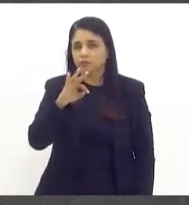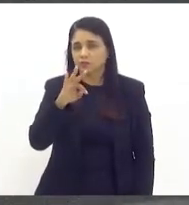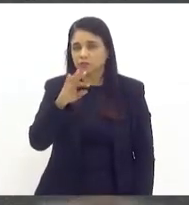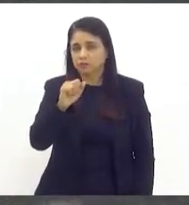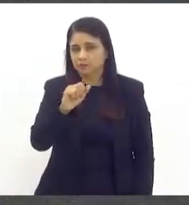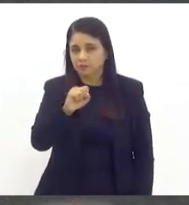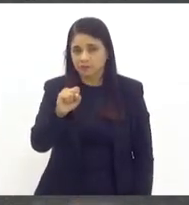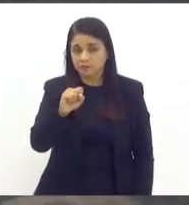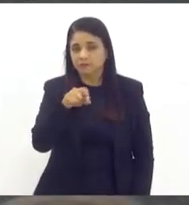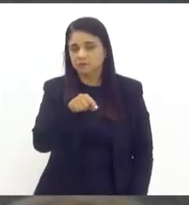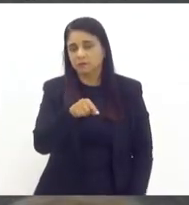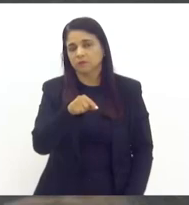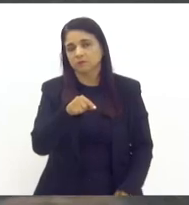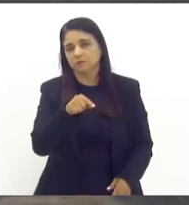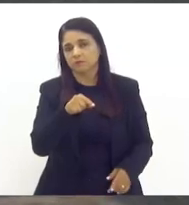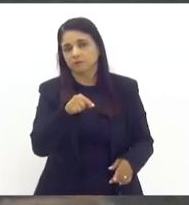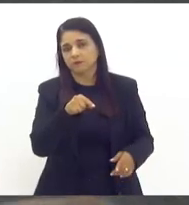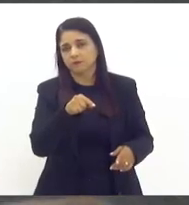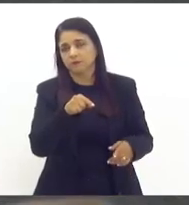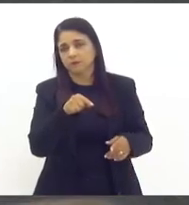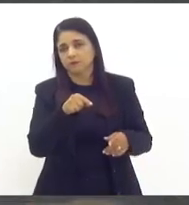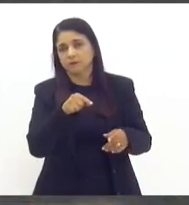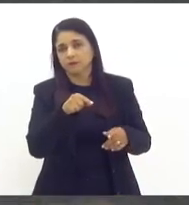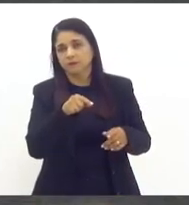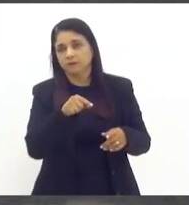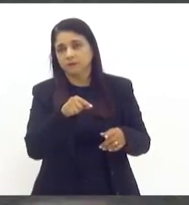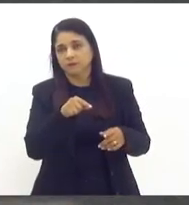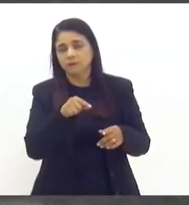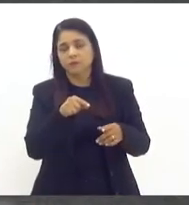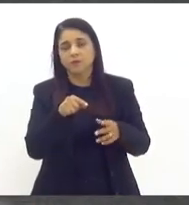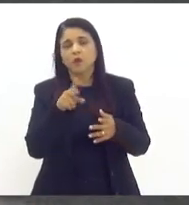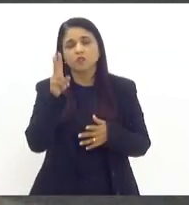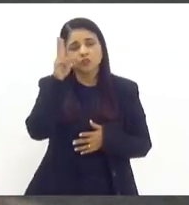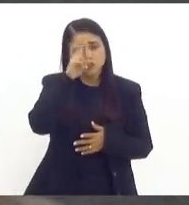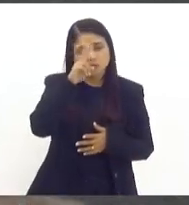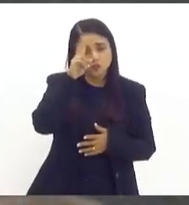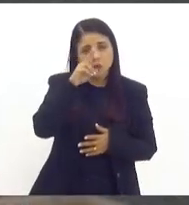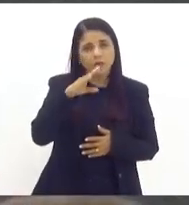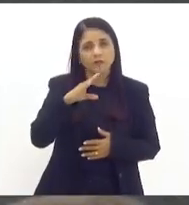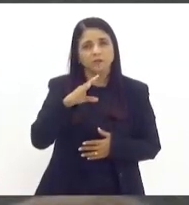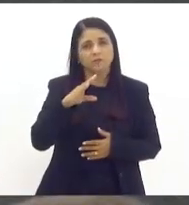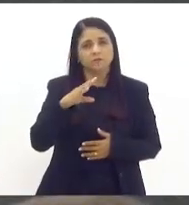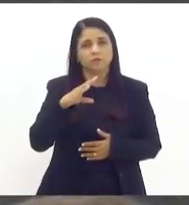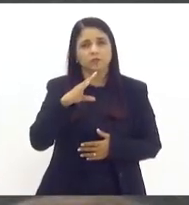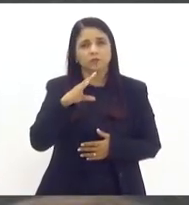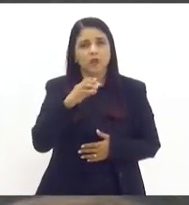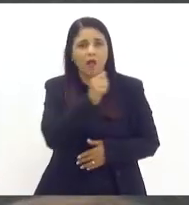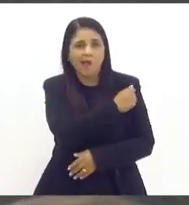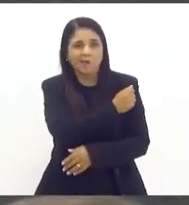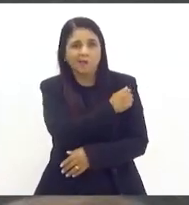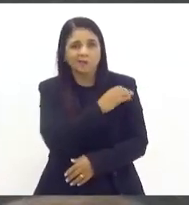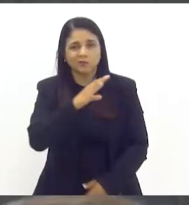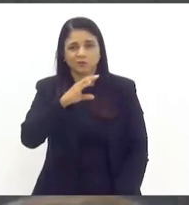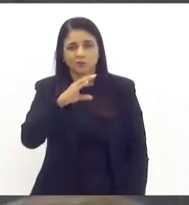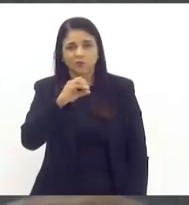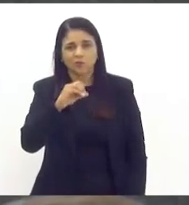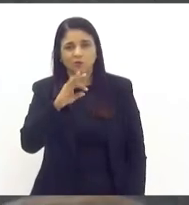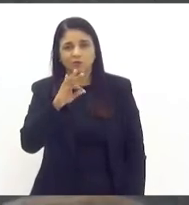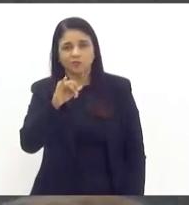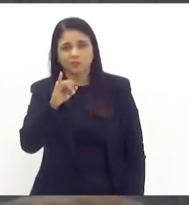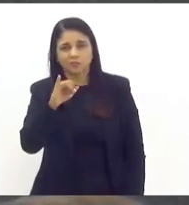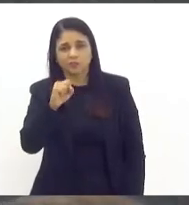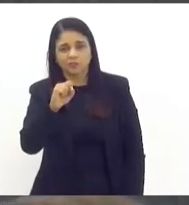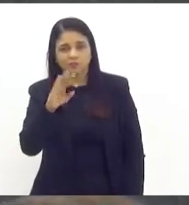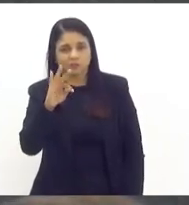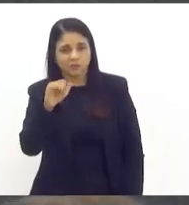aí por conta é que o histórico dos alunos cotistas que já vem muitas vezes são os primeiros a entrar na